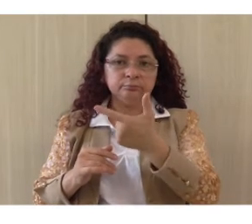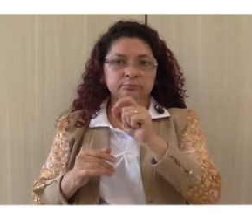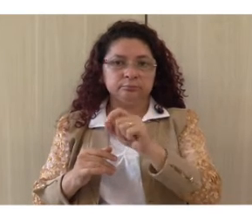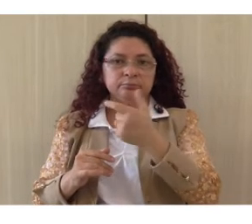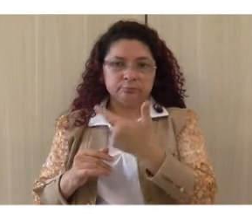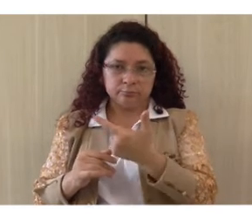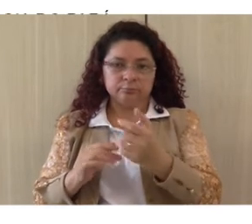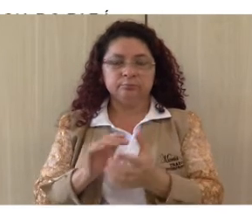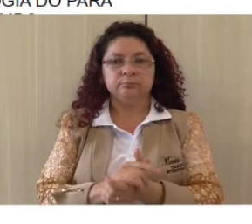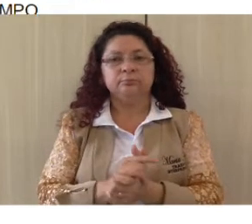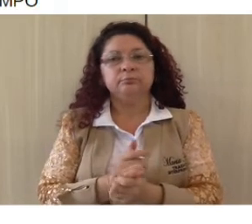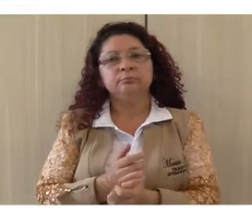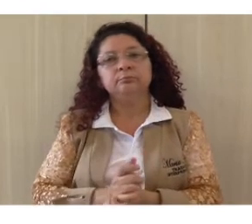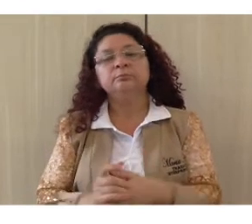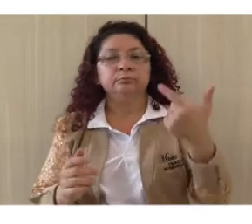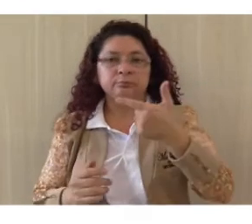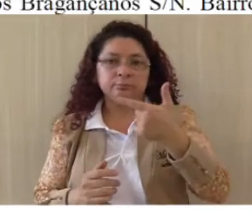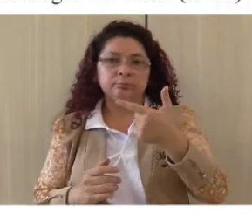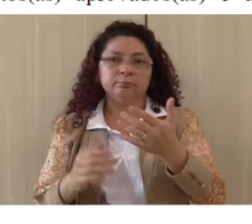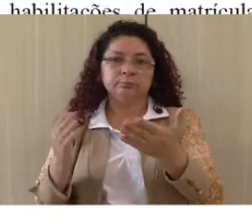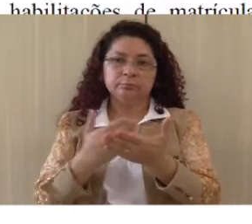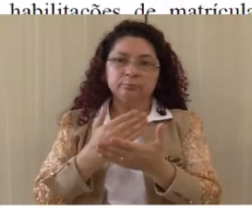6.2.2.2. Segunda página.